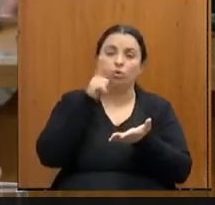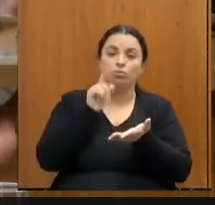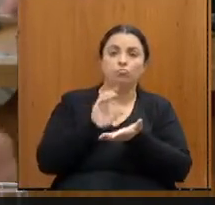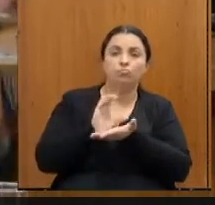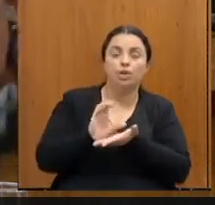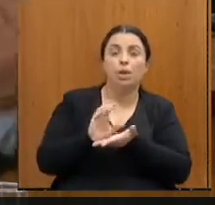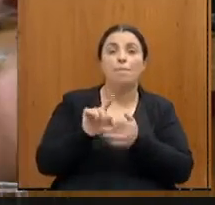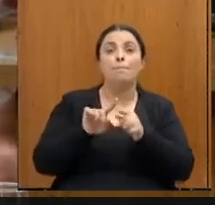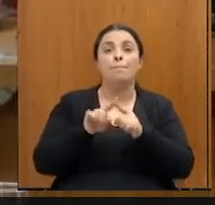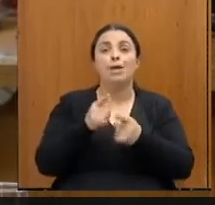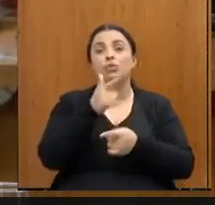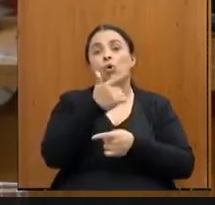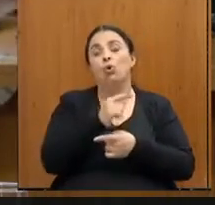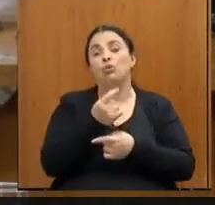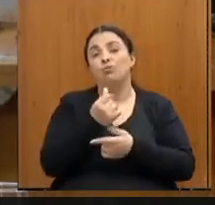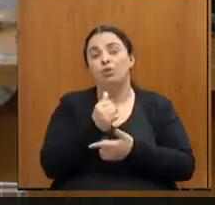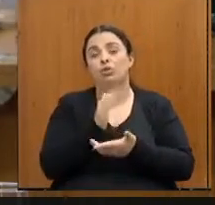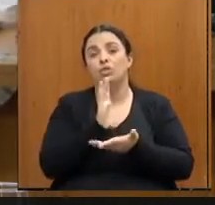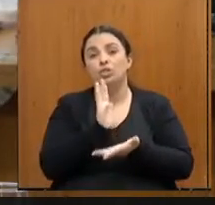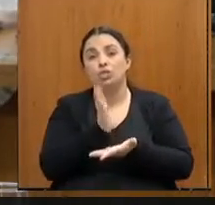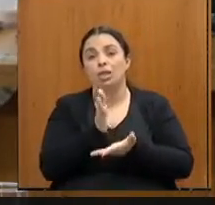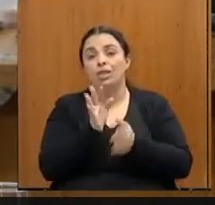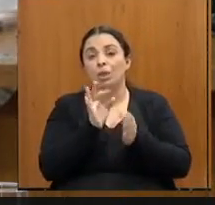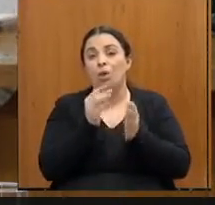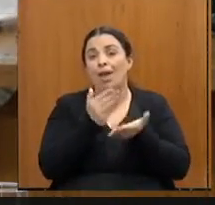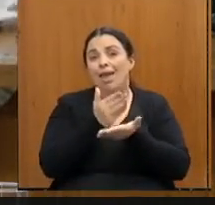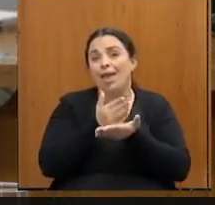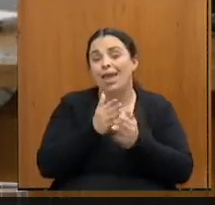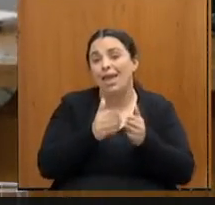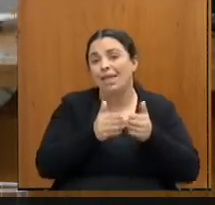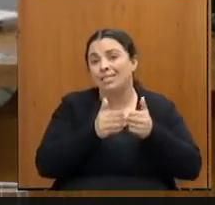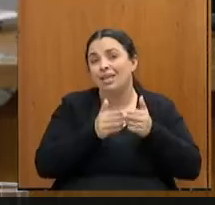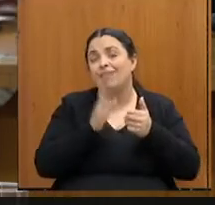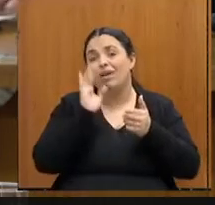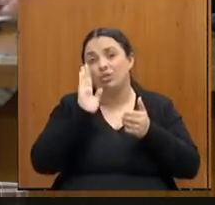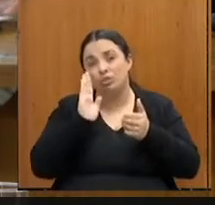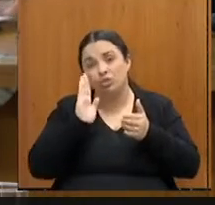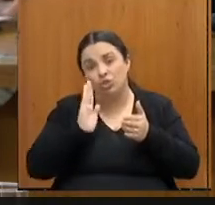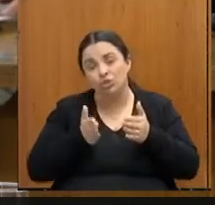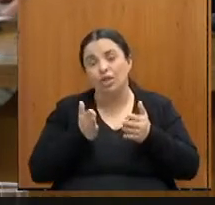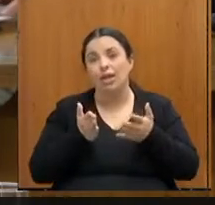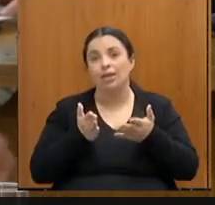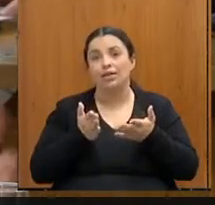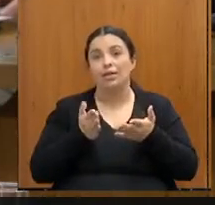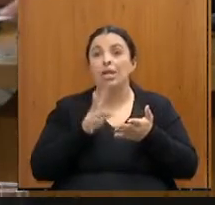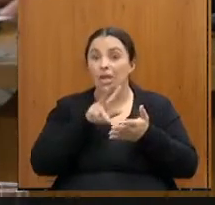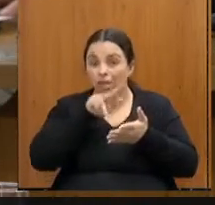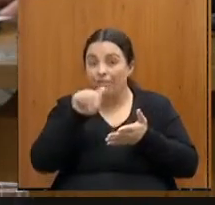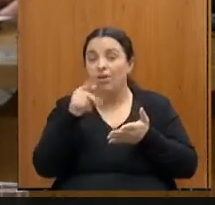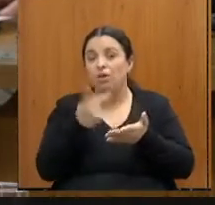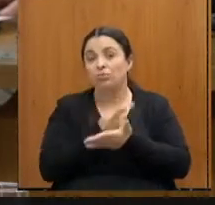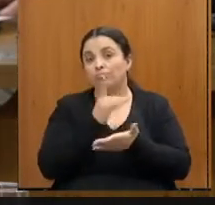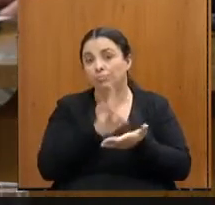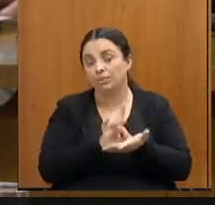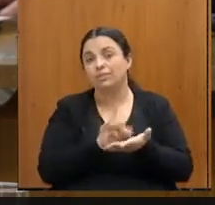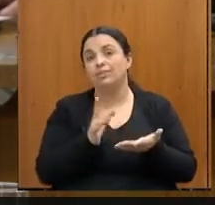aqueles empenhados e que serão executados né vamos deixar para a gente fazer essa menstruação